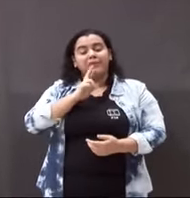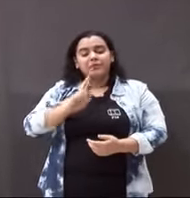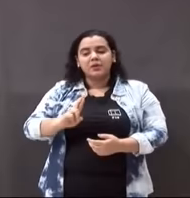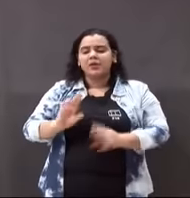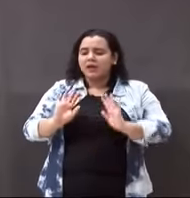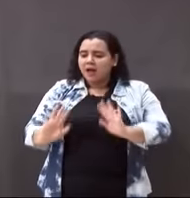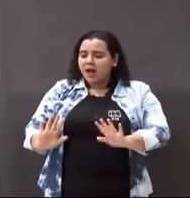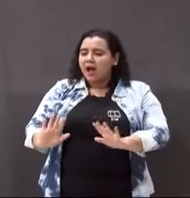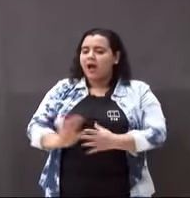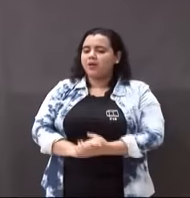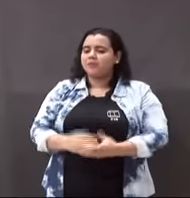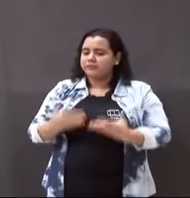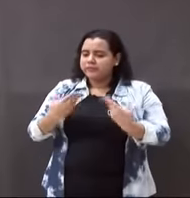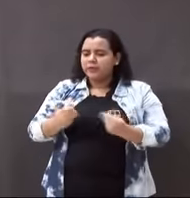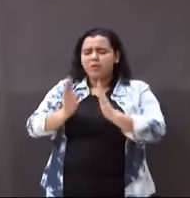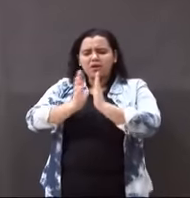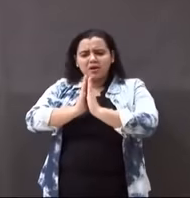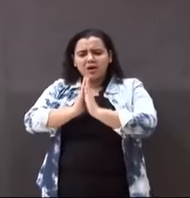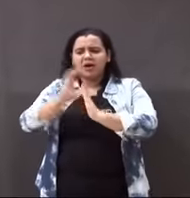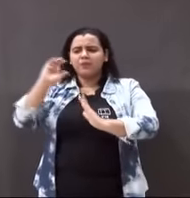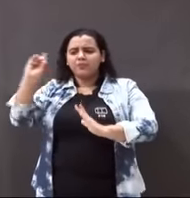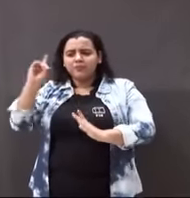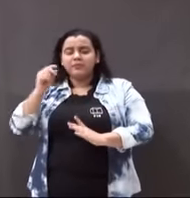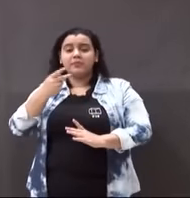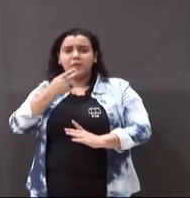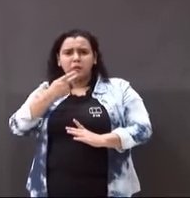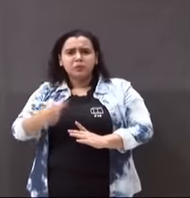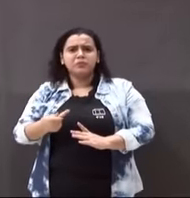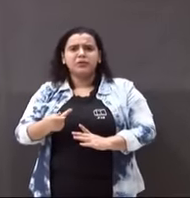Deus falou comigo e vai falar com você também.